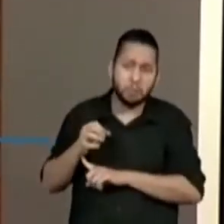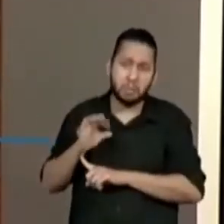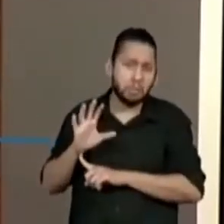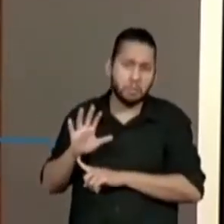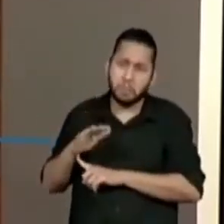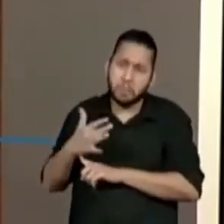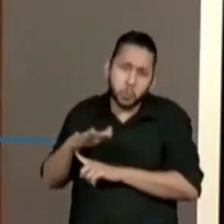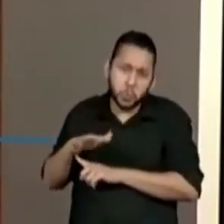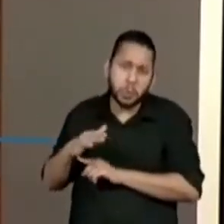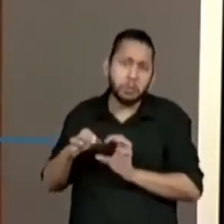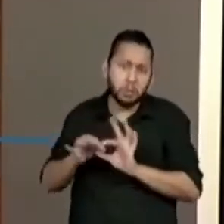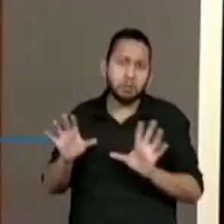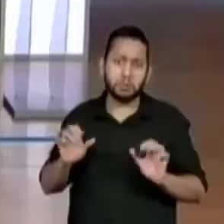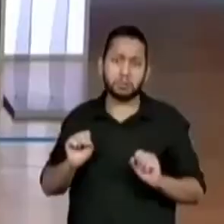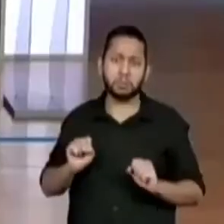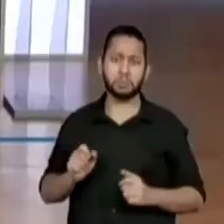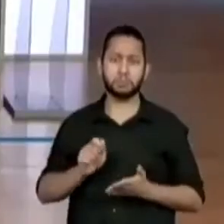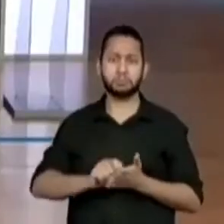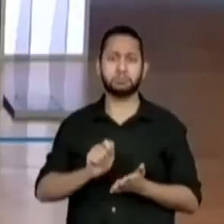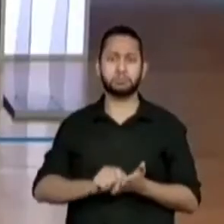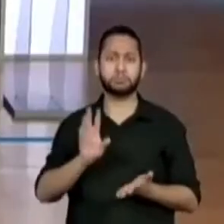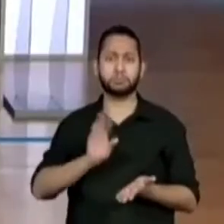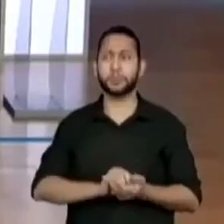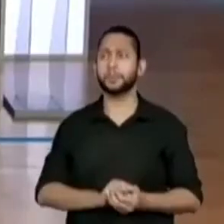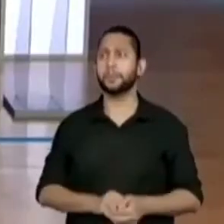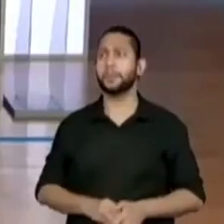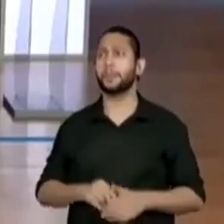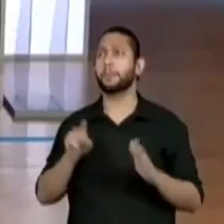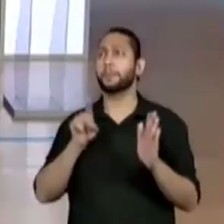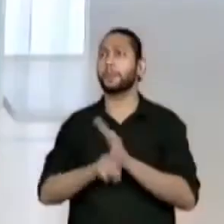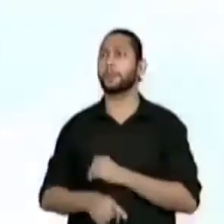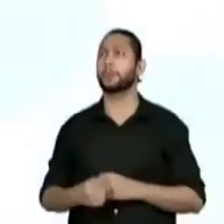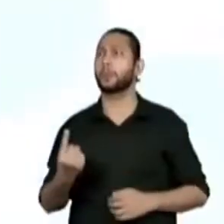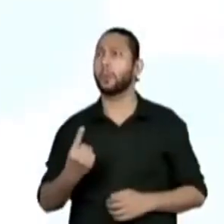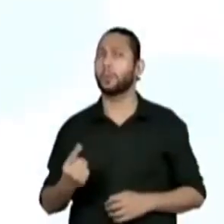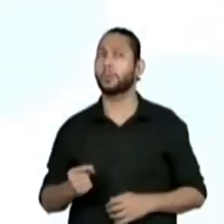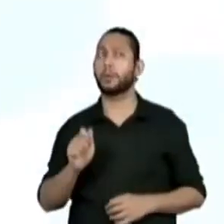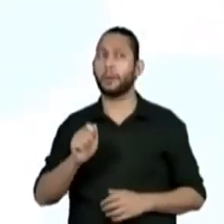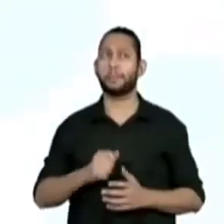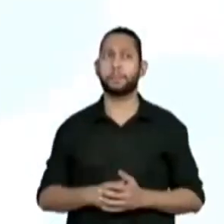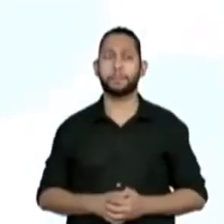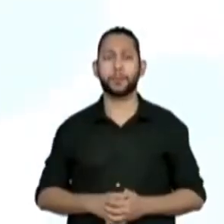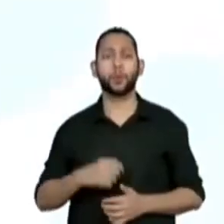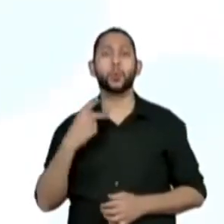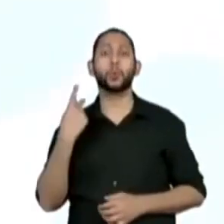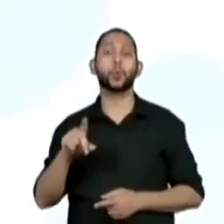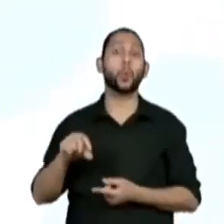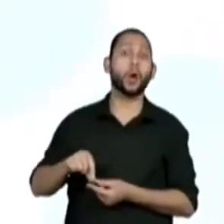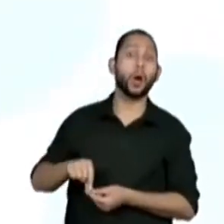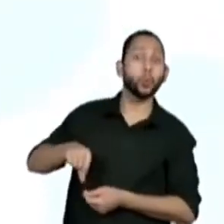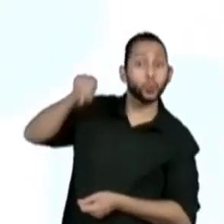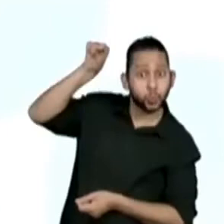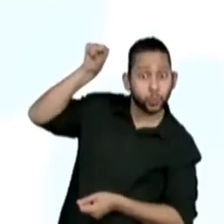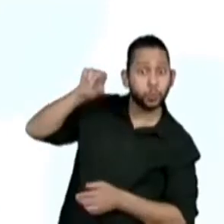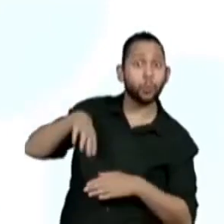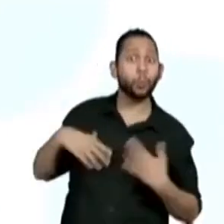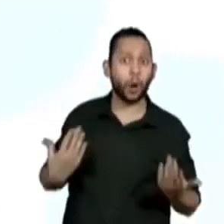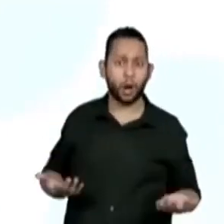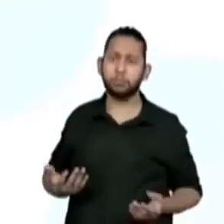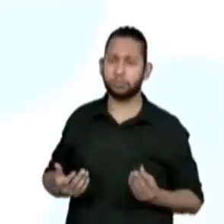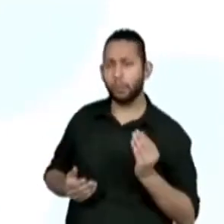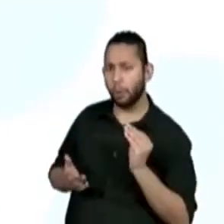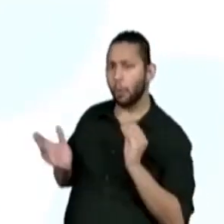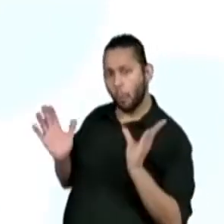sua altura, certo? Então, pergunta 1 ali, qual é a sua altura, tá bom? Isso, não pode esquecer,